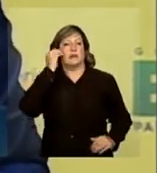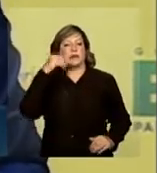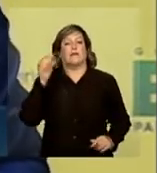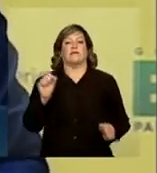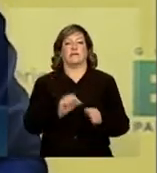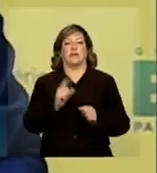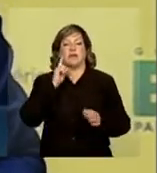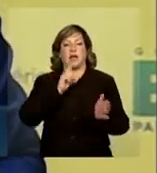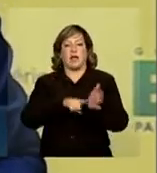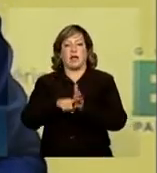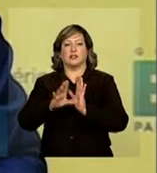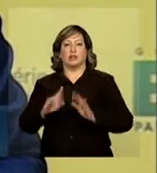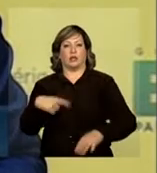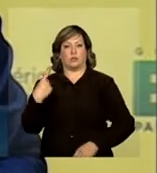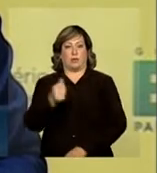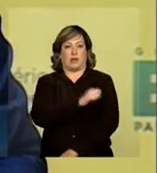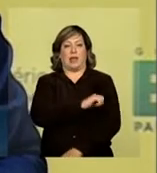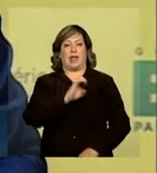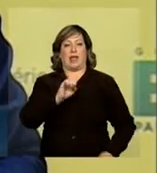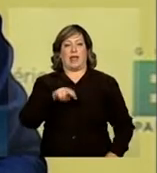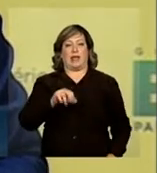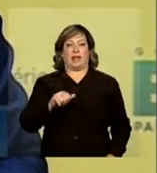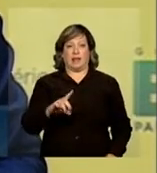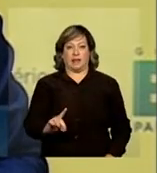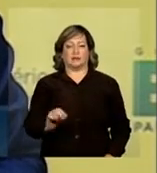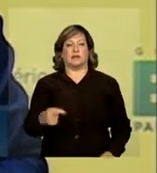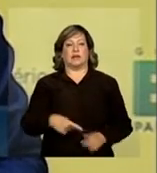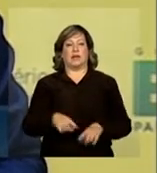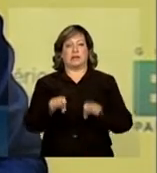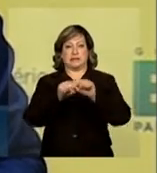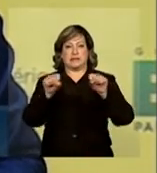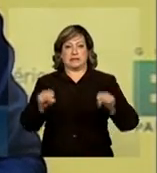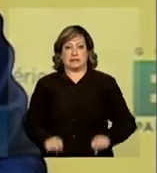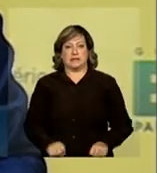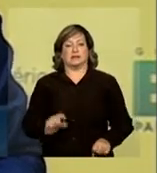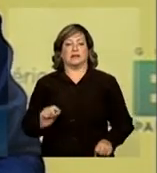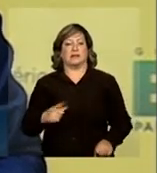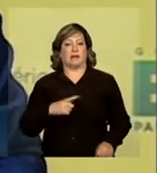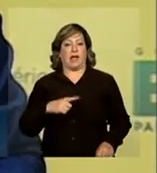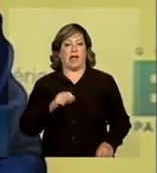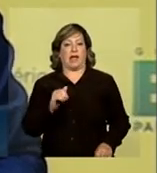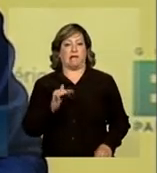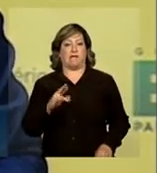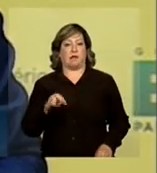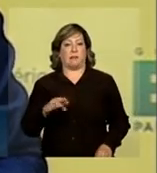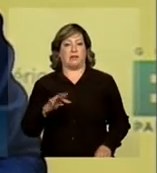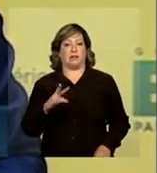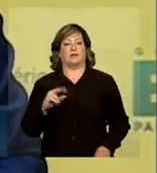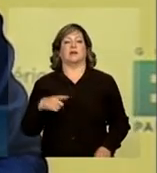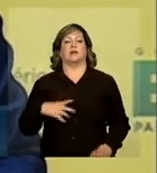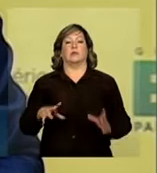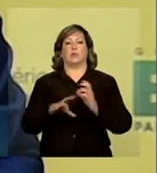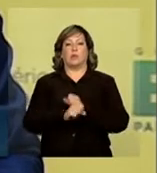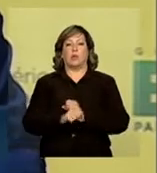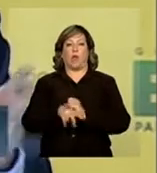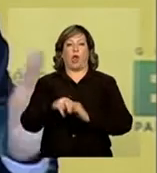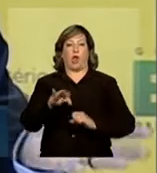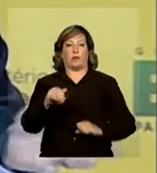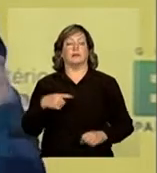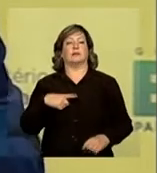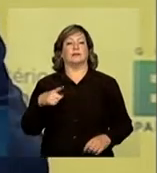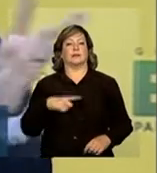fizemos uma análise dos alunos concluintes mênade pelo sistema de ações afirmativas da diferença de nota tá em torno de dois por cento